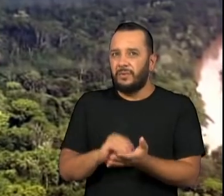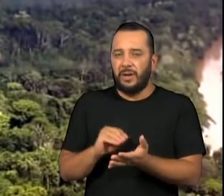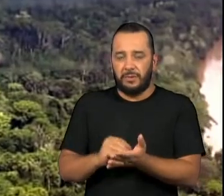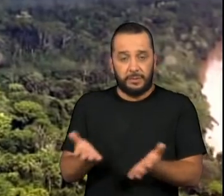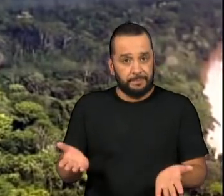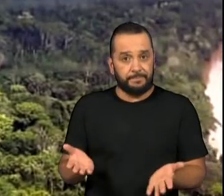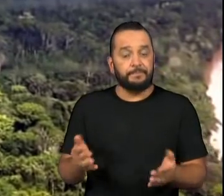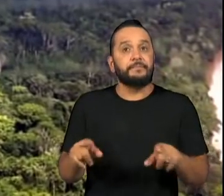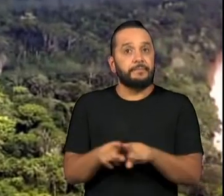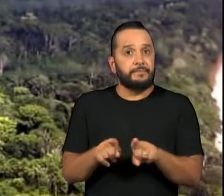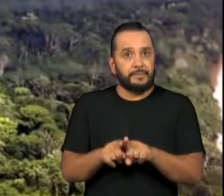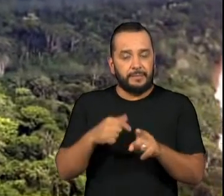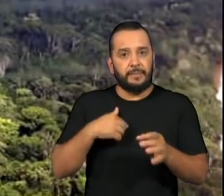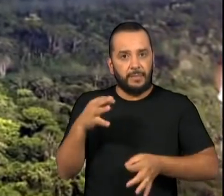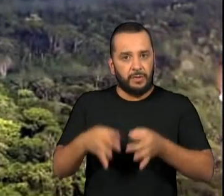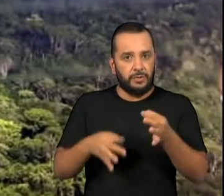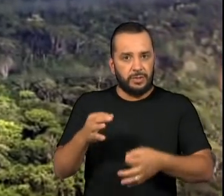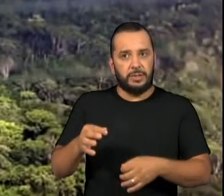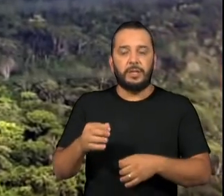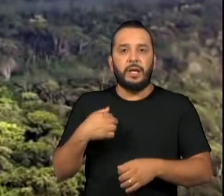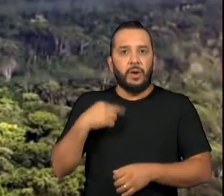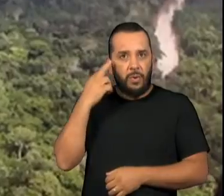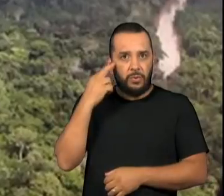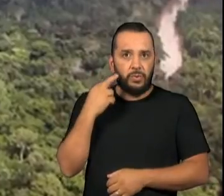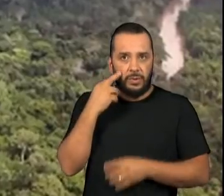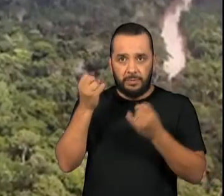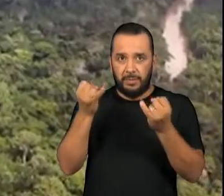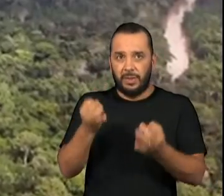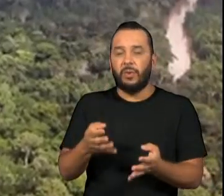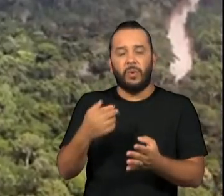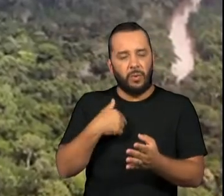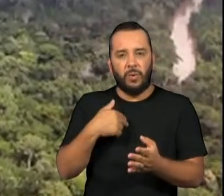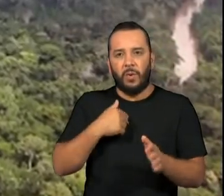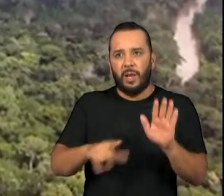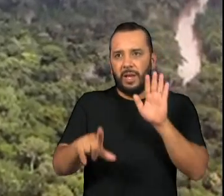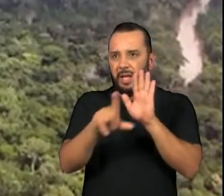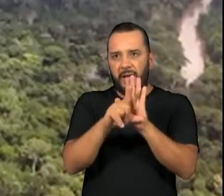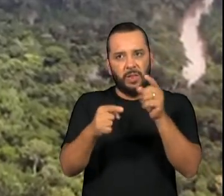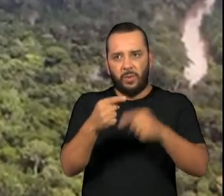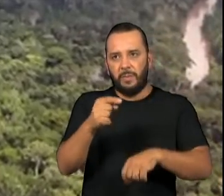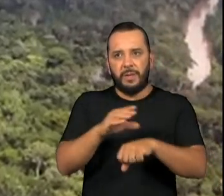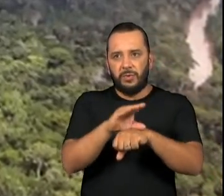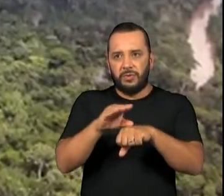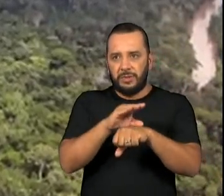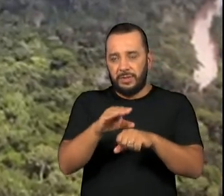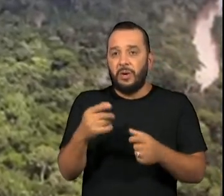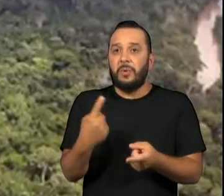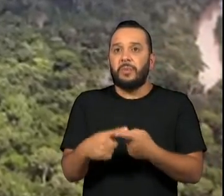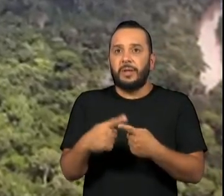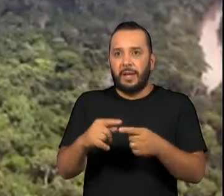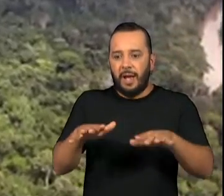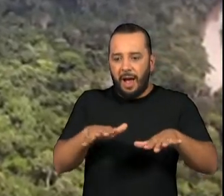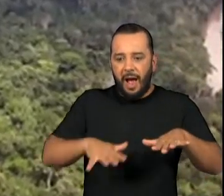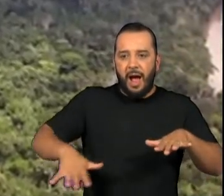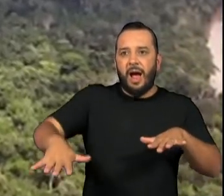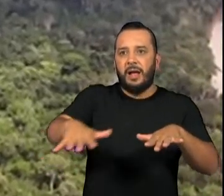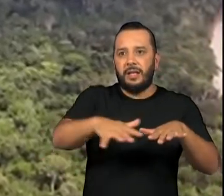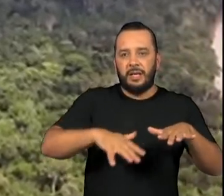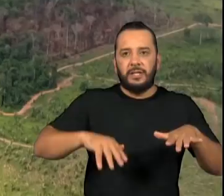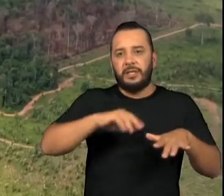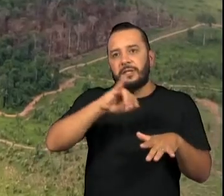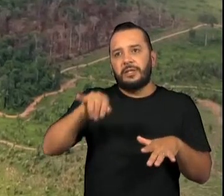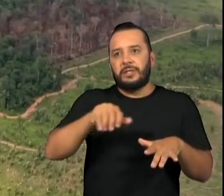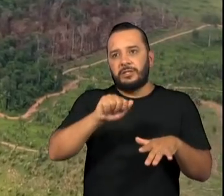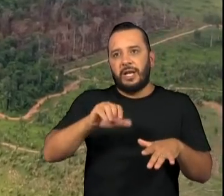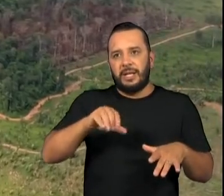Tribunal de Justiça de Rondônia declara inconstitucional a lei que alterou os limites da reserva extrativista Jaci-Paraná e